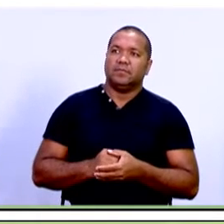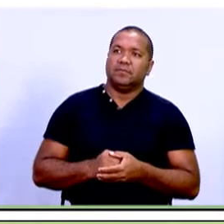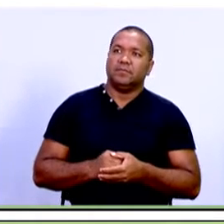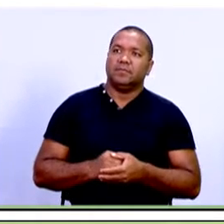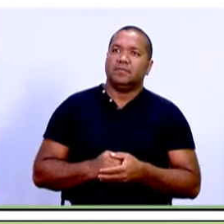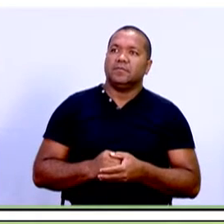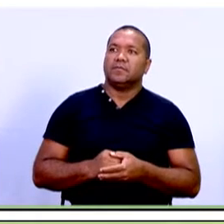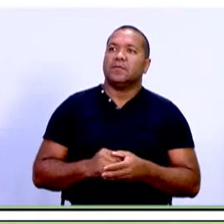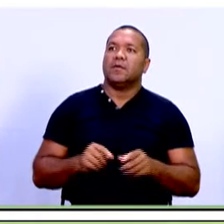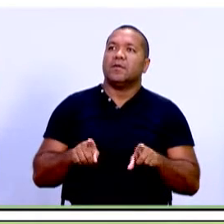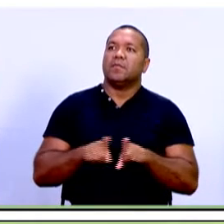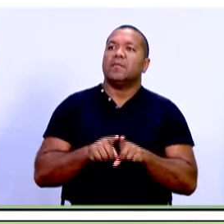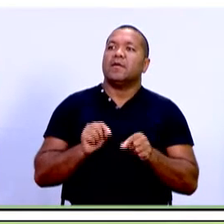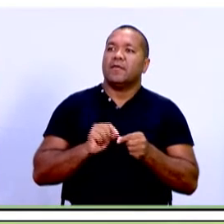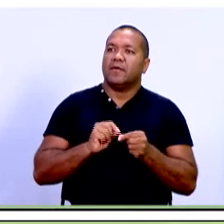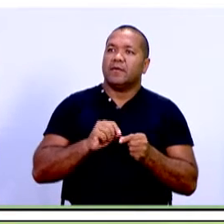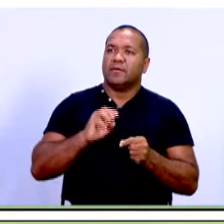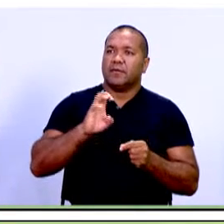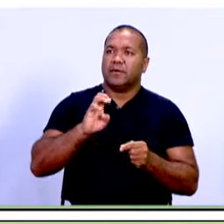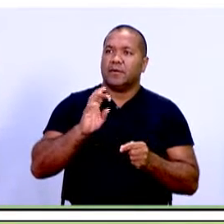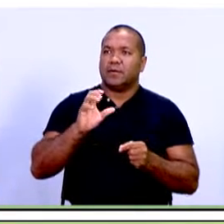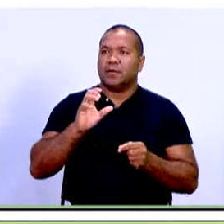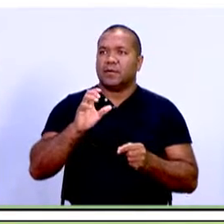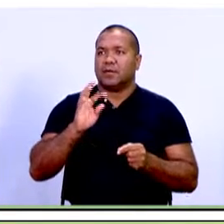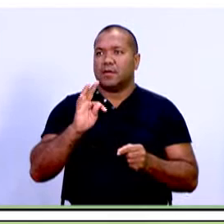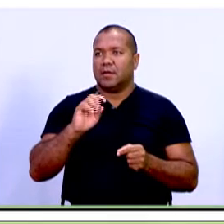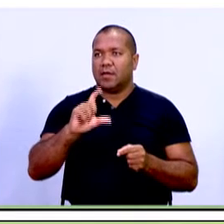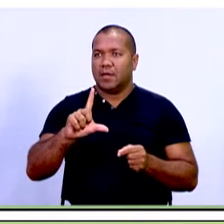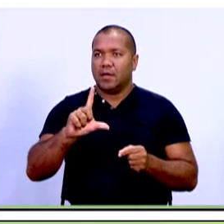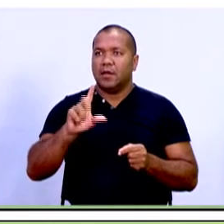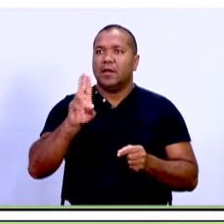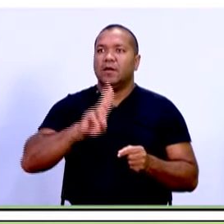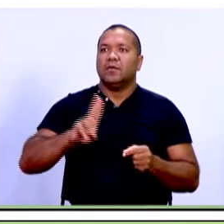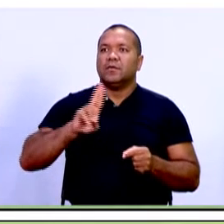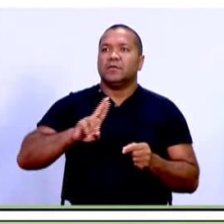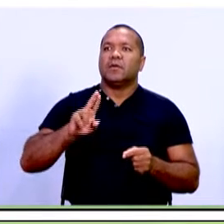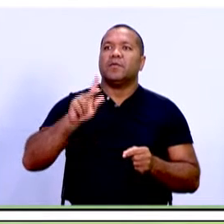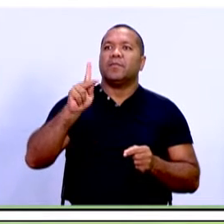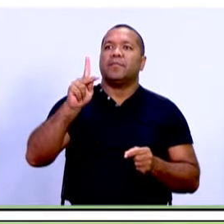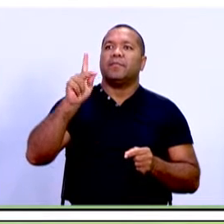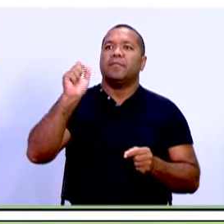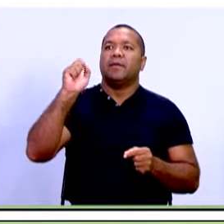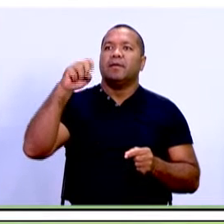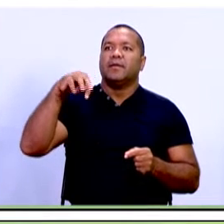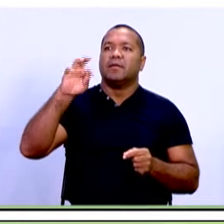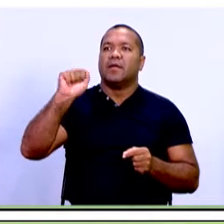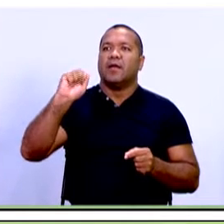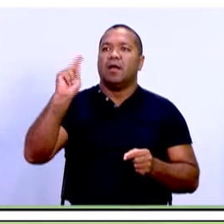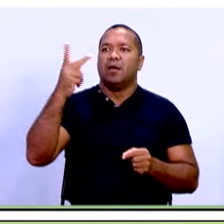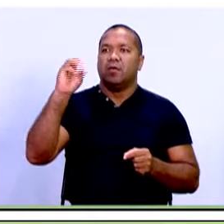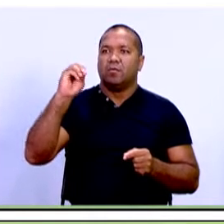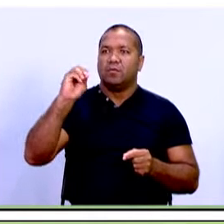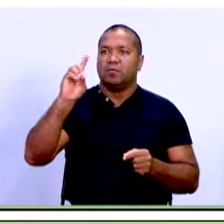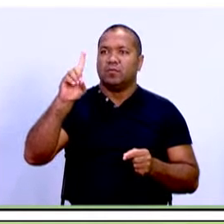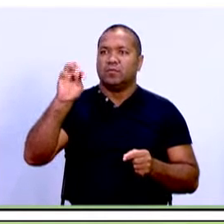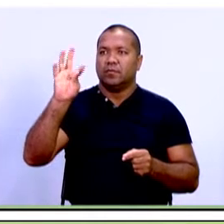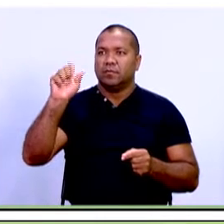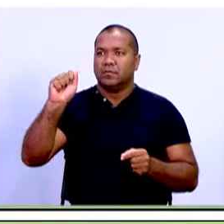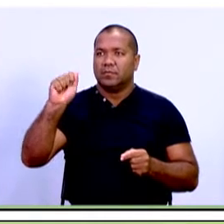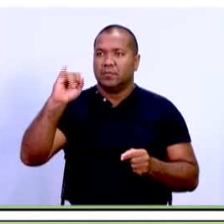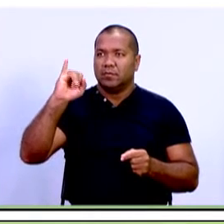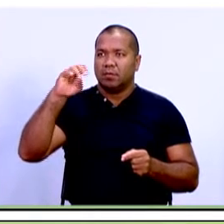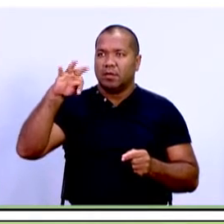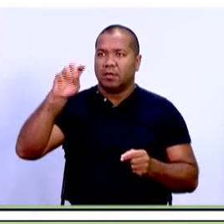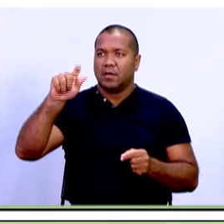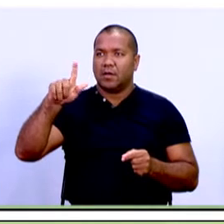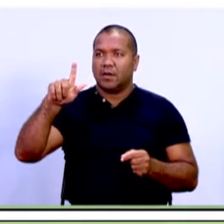E para fazer o ETL é utilizada essa ferramenta aqui, que é o Pentaho Data Integration. Aqui tem uma tela, como